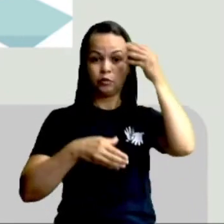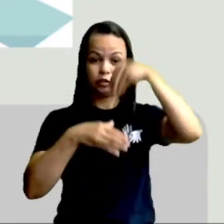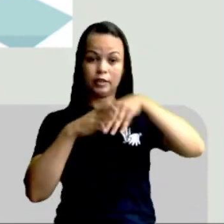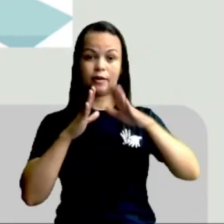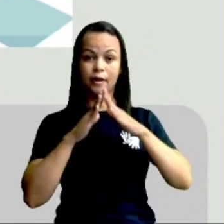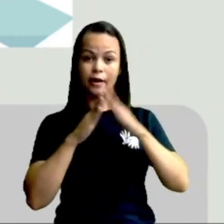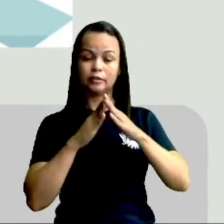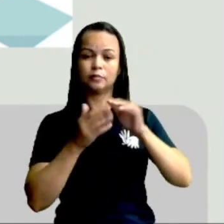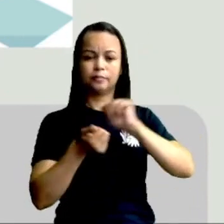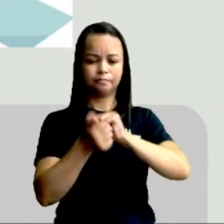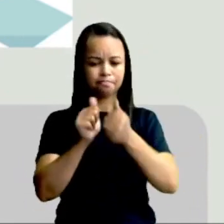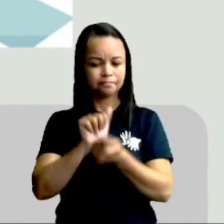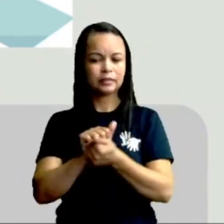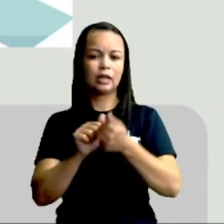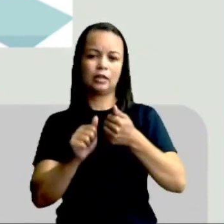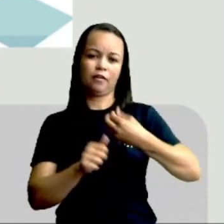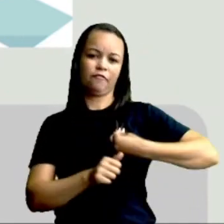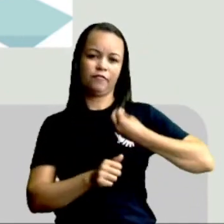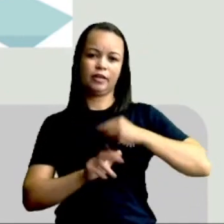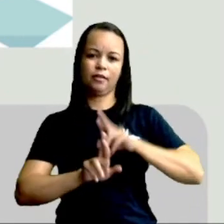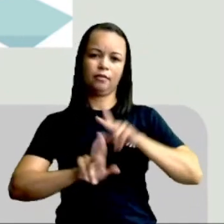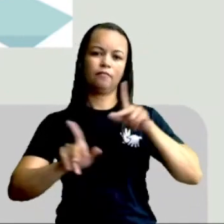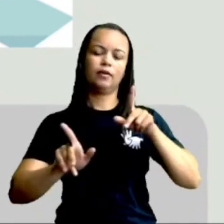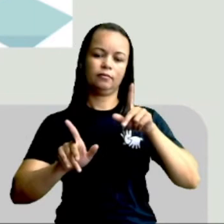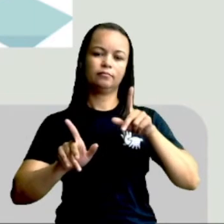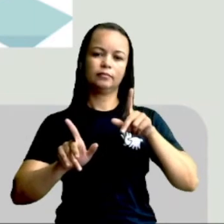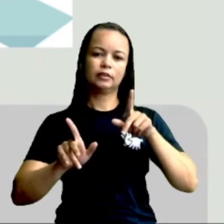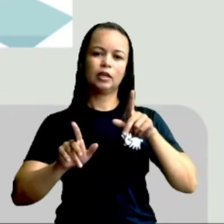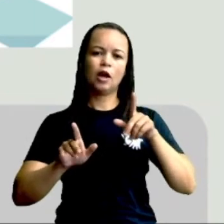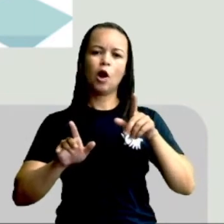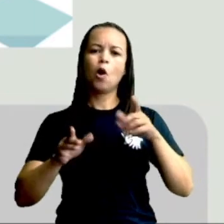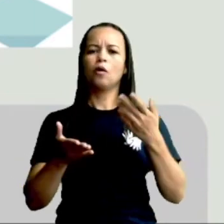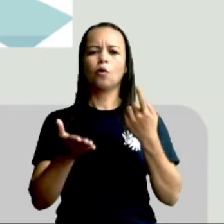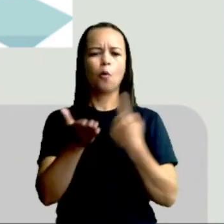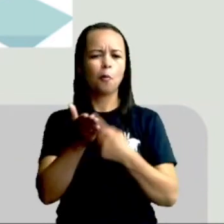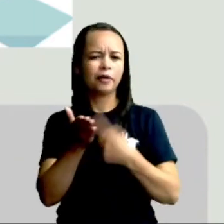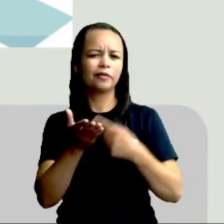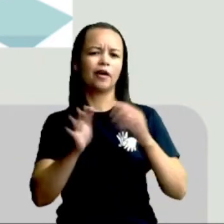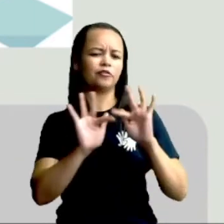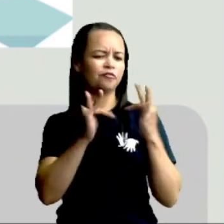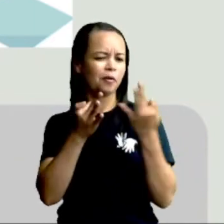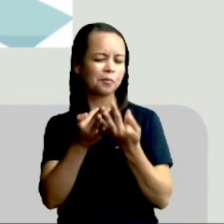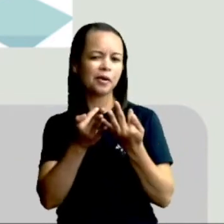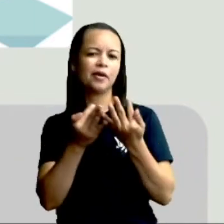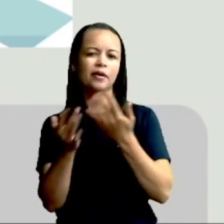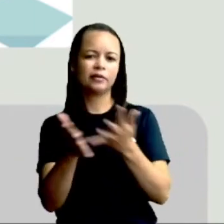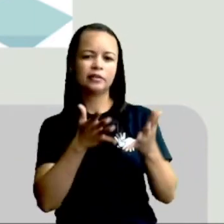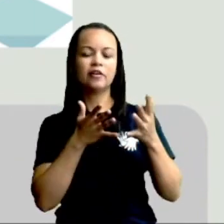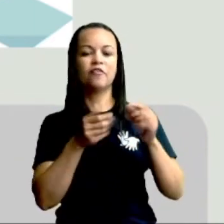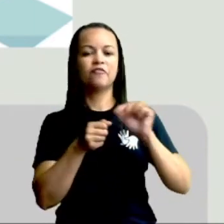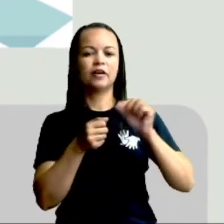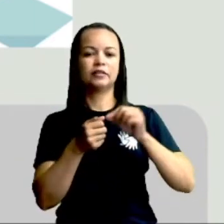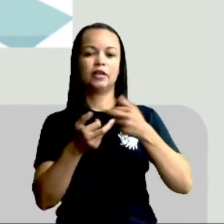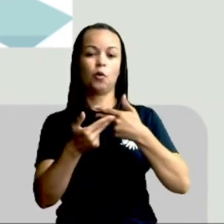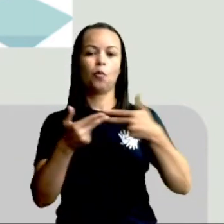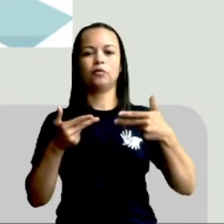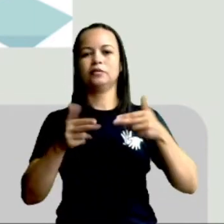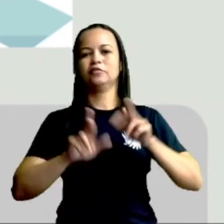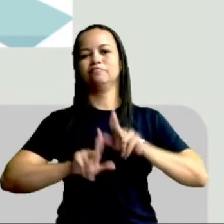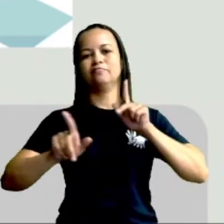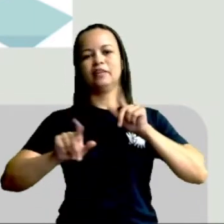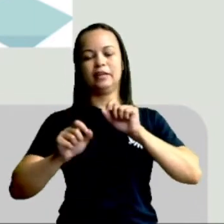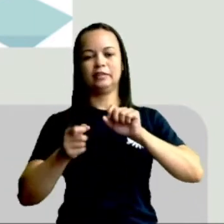adaptar aos dias vividos de forma diferente. Combinamos em família, elaborar um plano para fazermos coisas diferentes